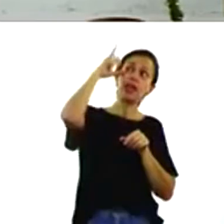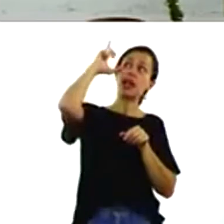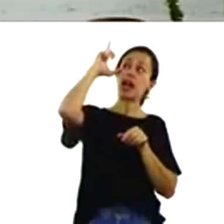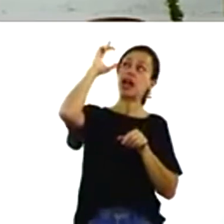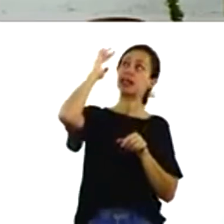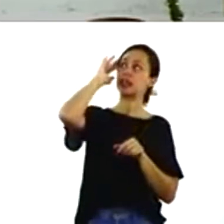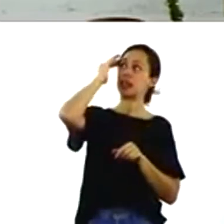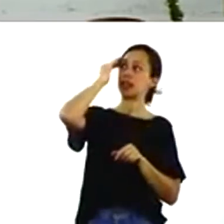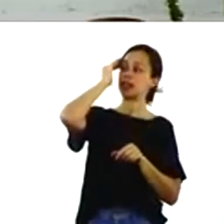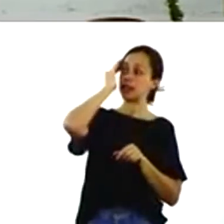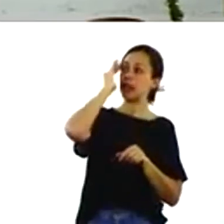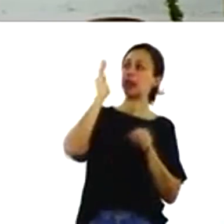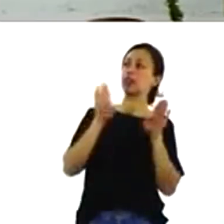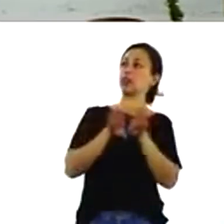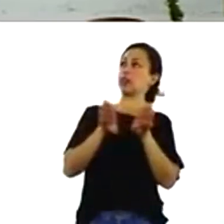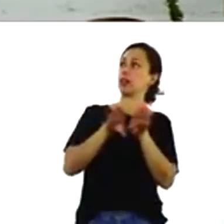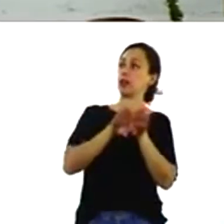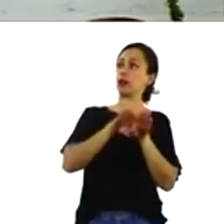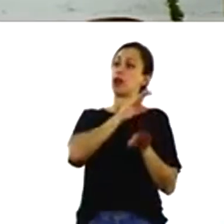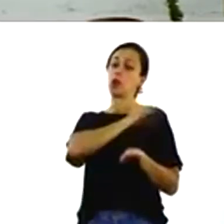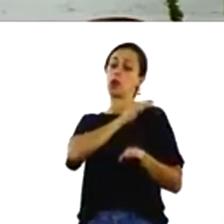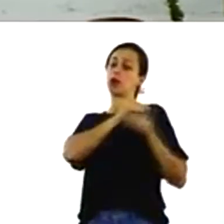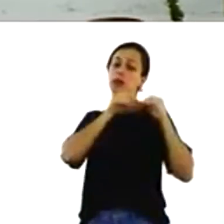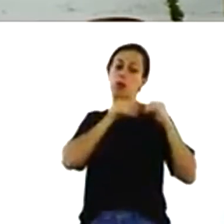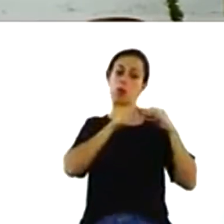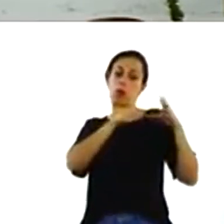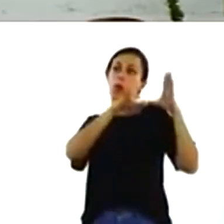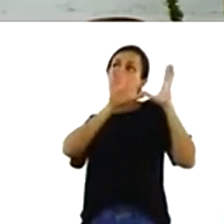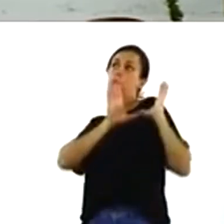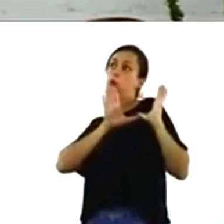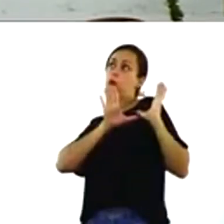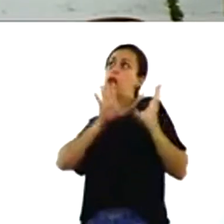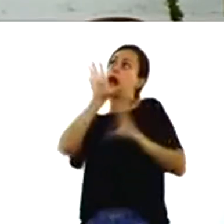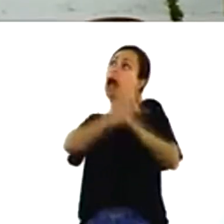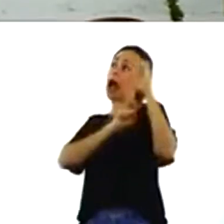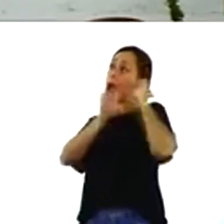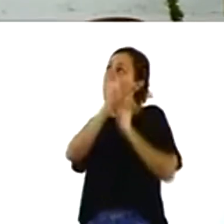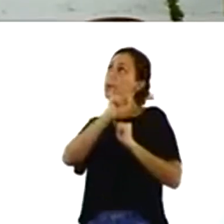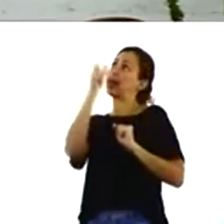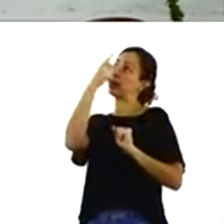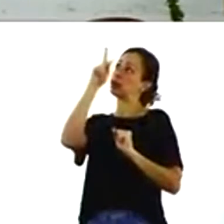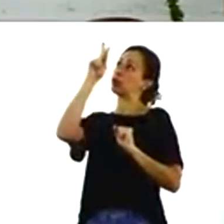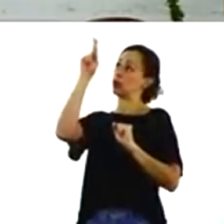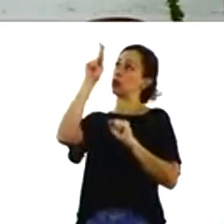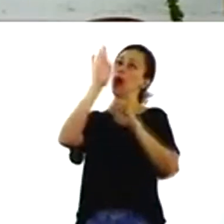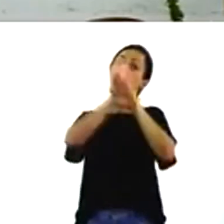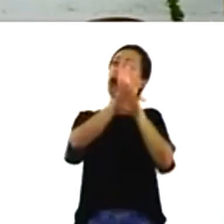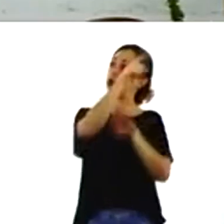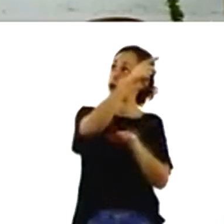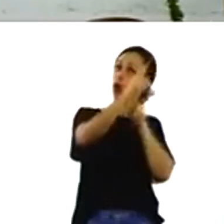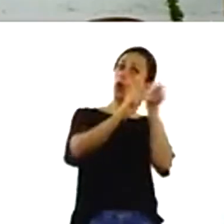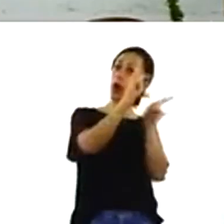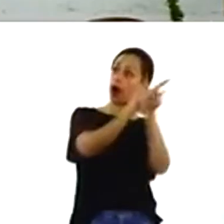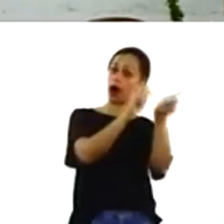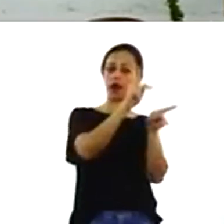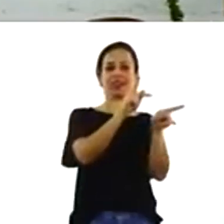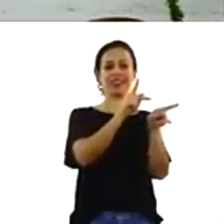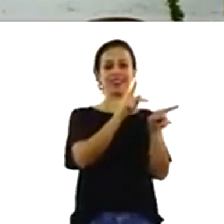iluminados os olhos do vosso coração, para saberes qual a esperança do seu